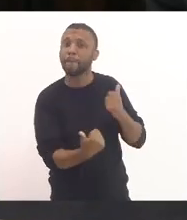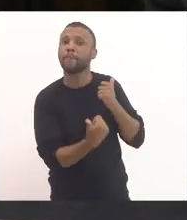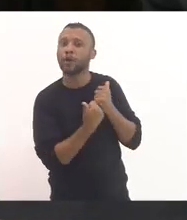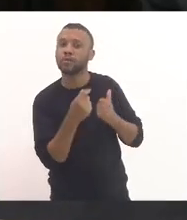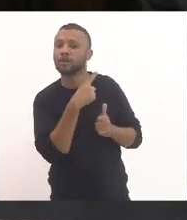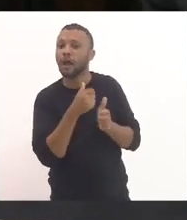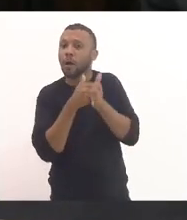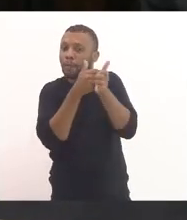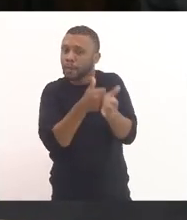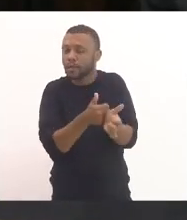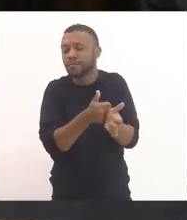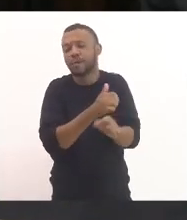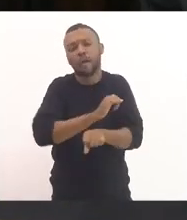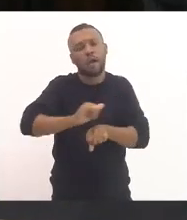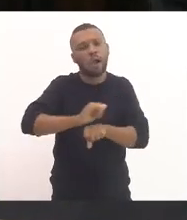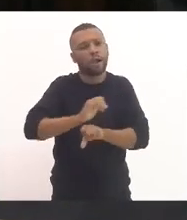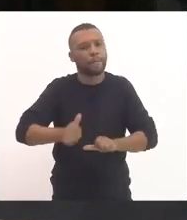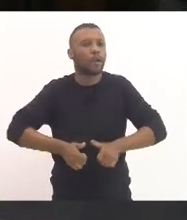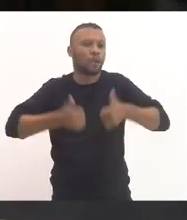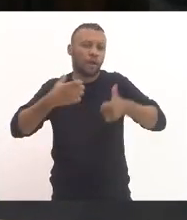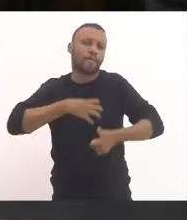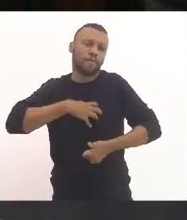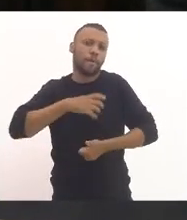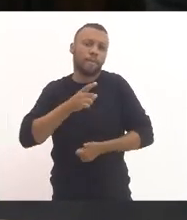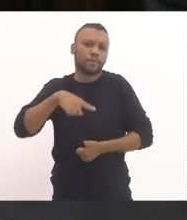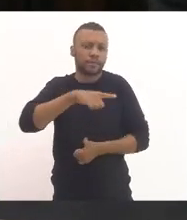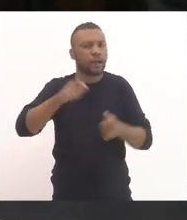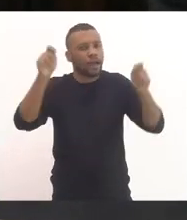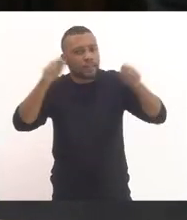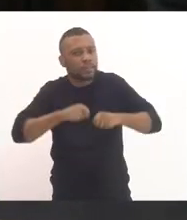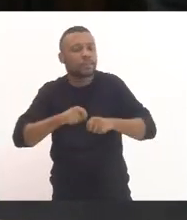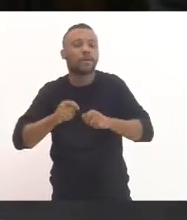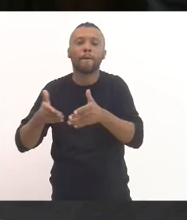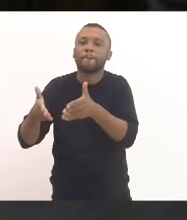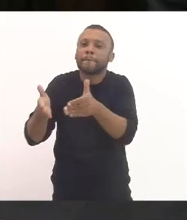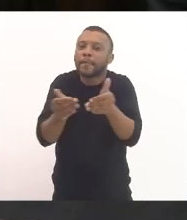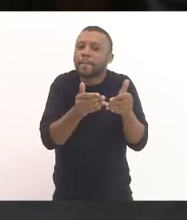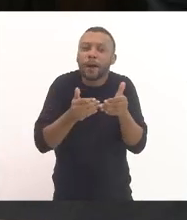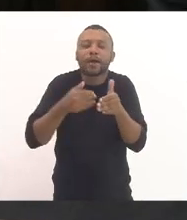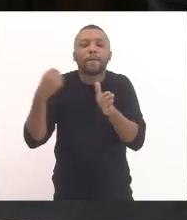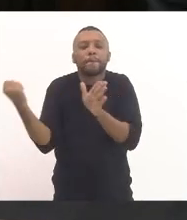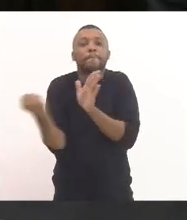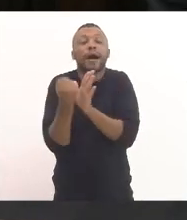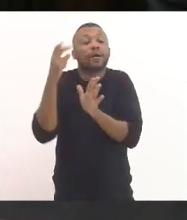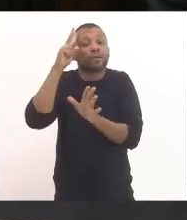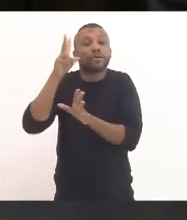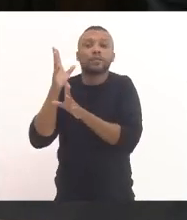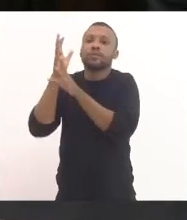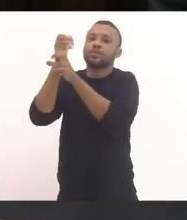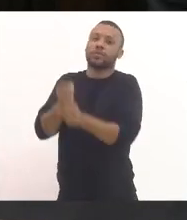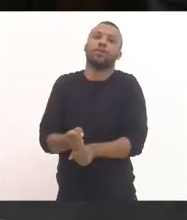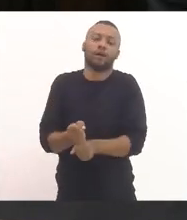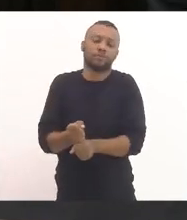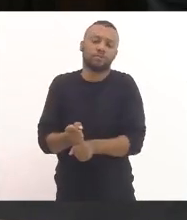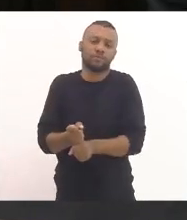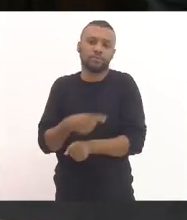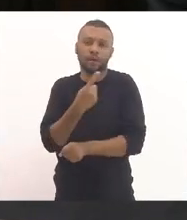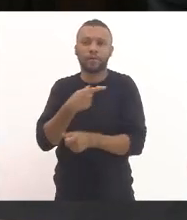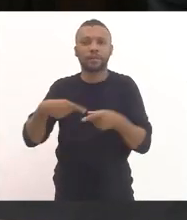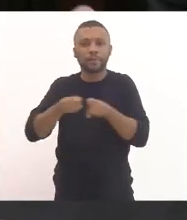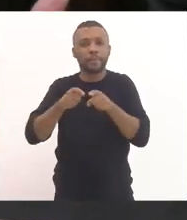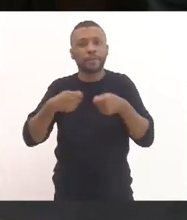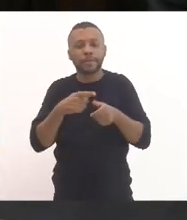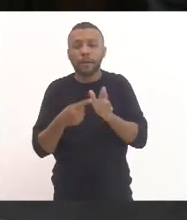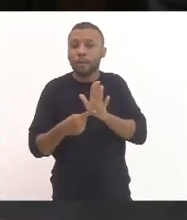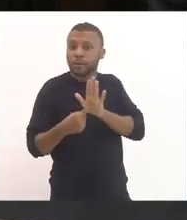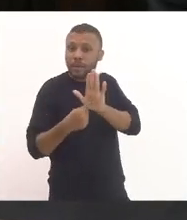na dela da melhor forma possível como é que vocês sejam atendidas suas reivindicações que é um Marco histórico e a gente tem que marcar